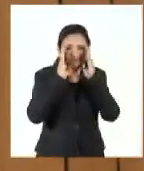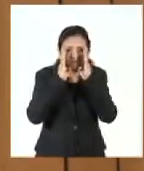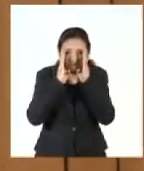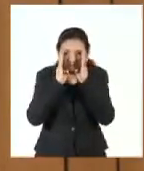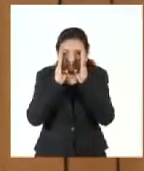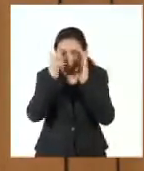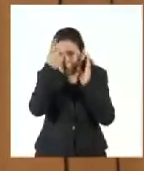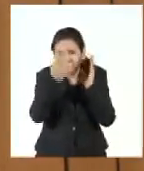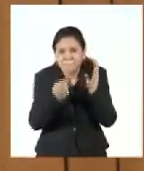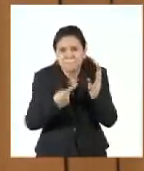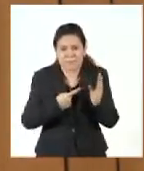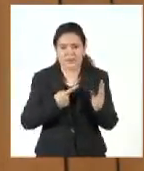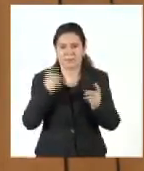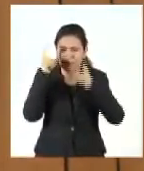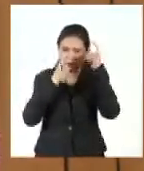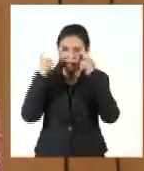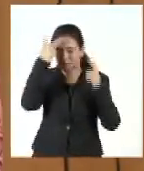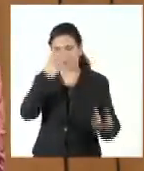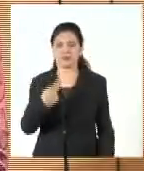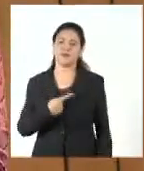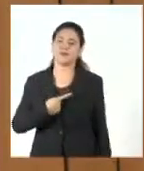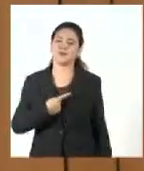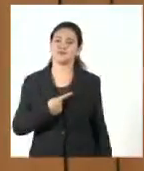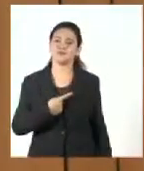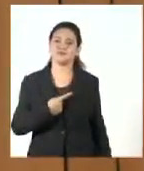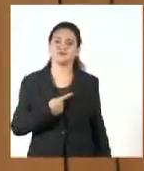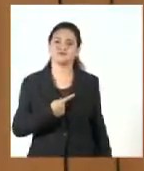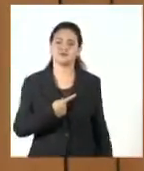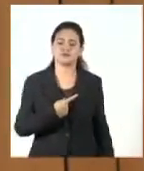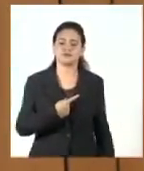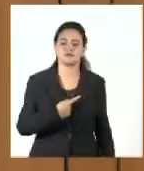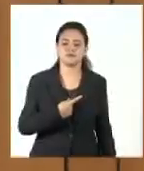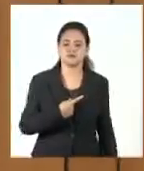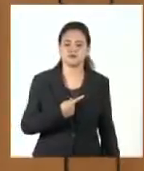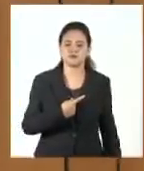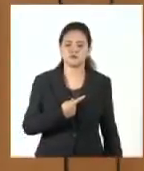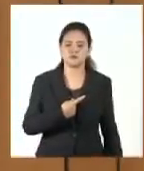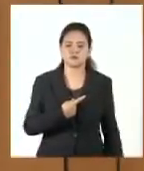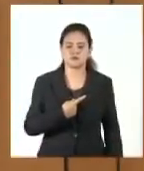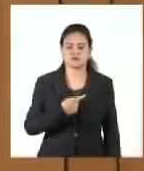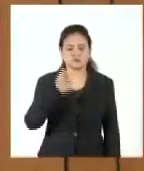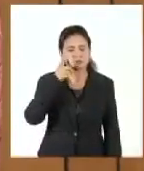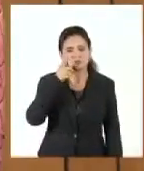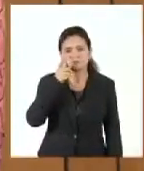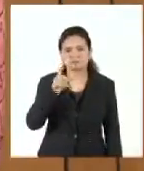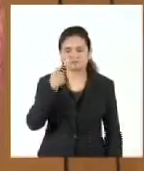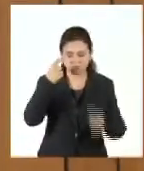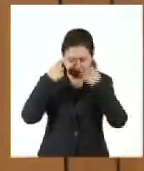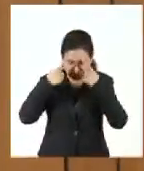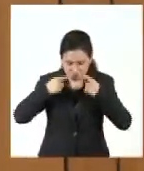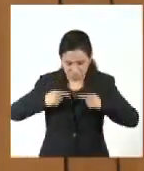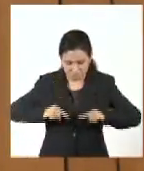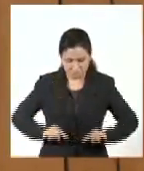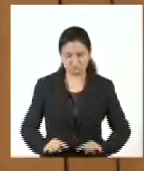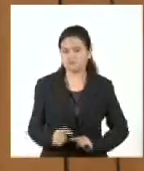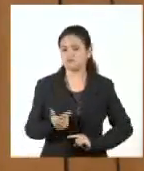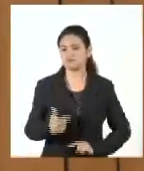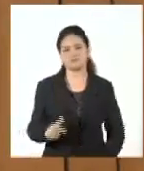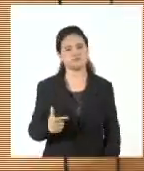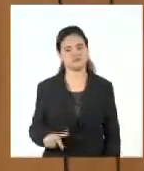ele e as pessoas dele. É incapaz de ter humildade, é